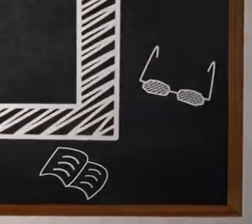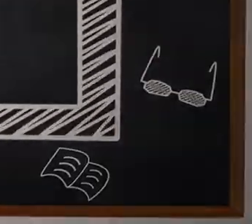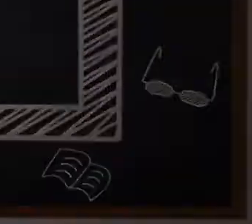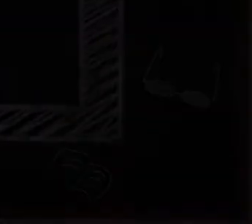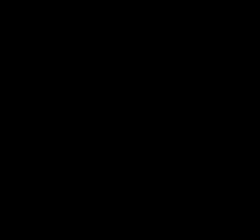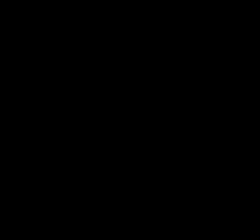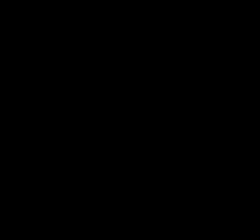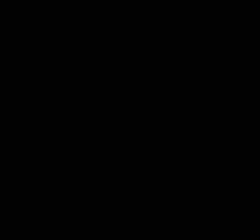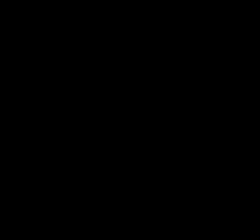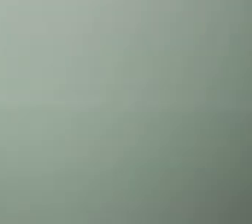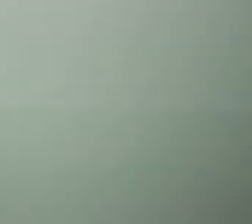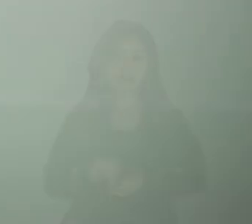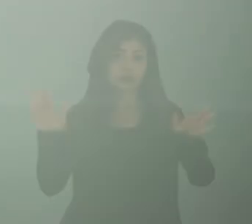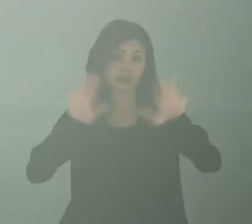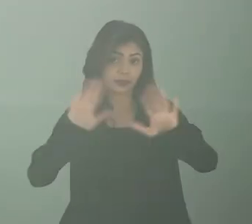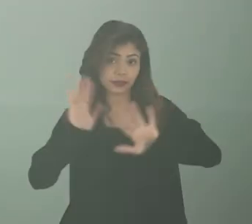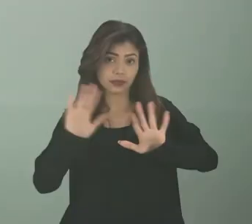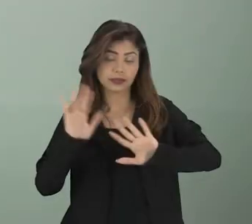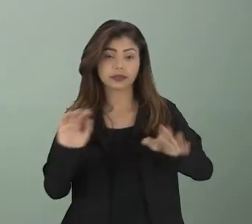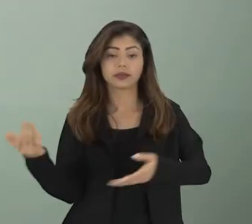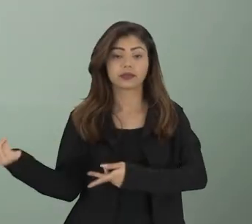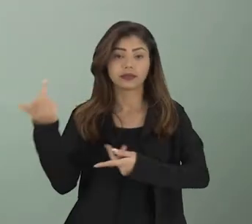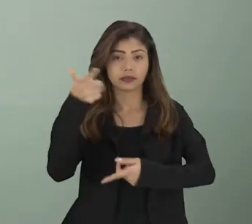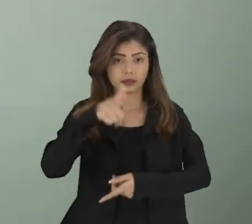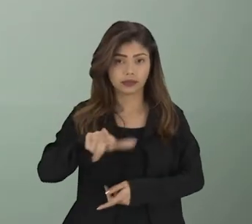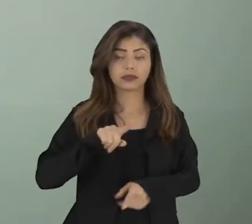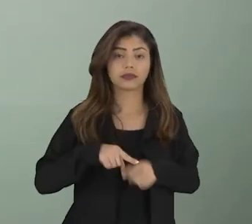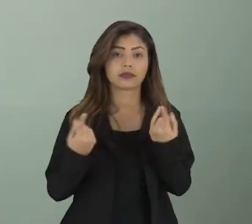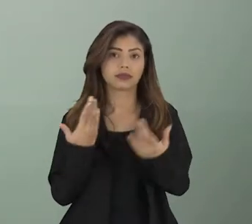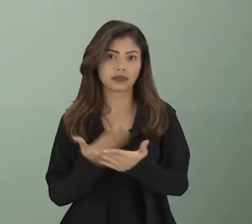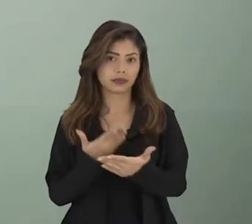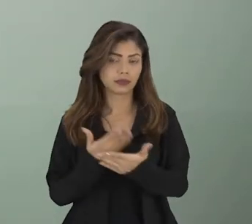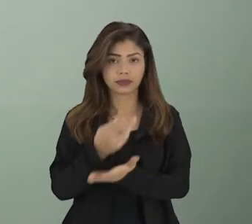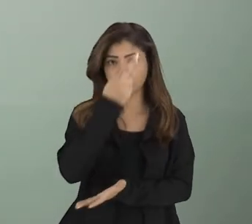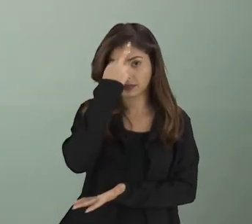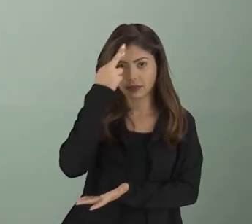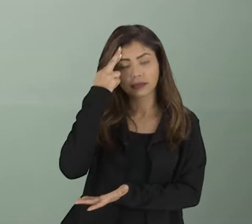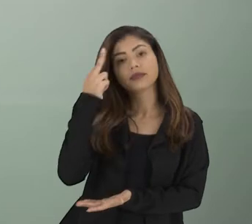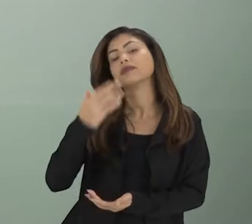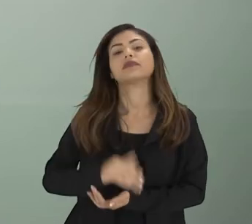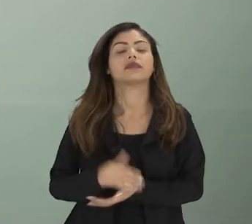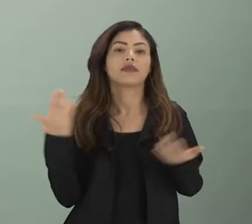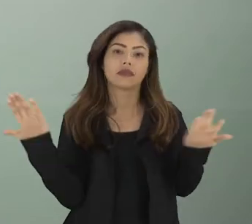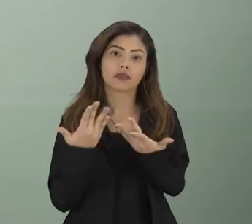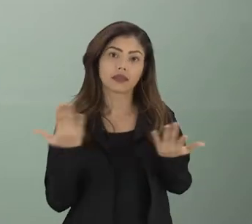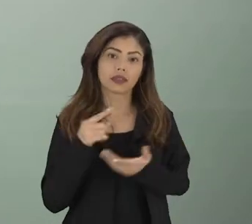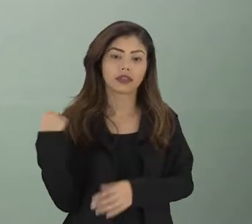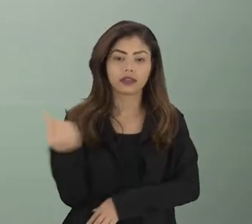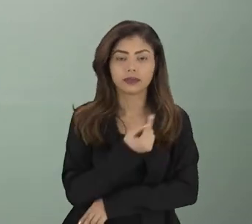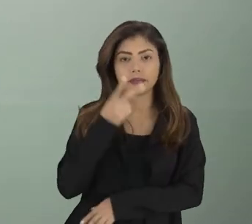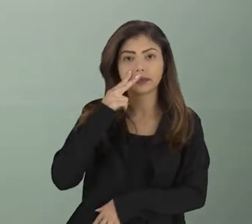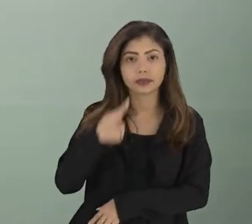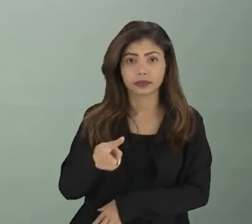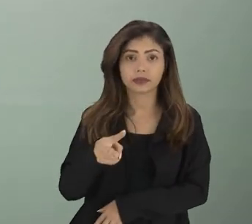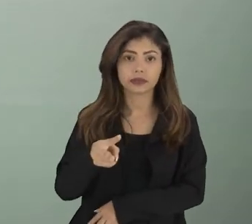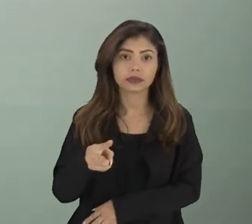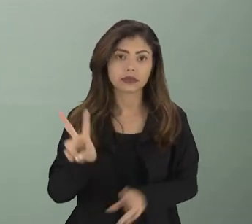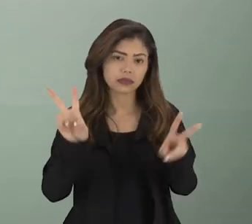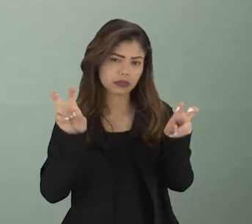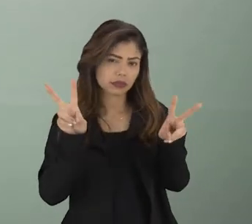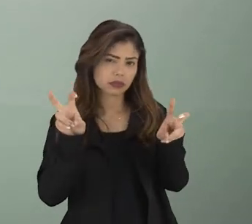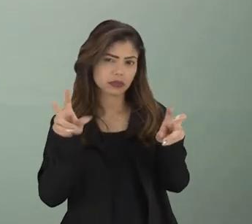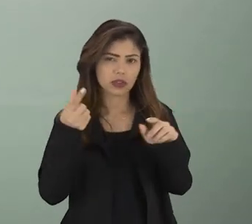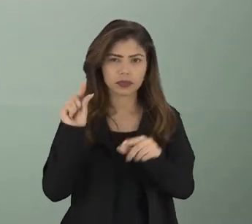aí o olá estamos de volta com mais uma aula de história né e hoje nós vamos ver sobre